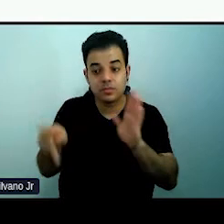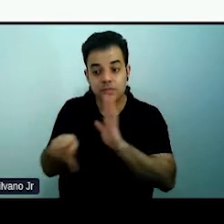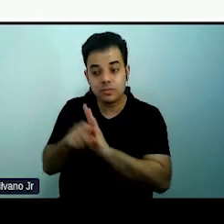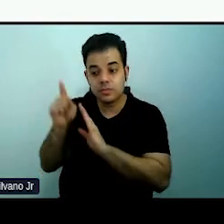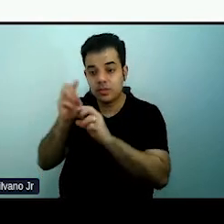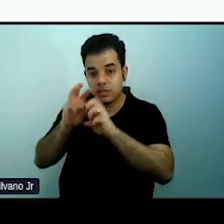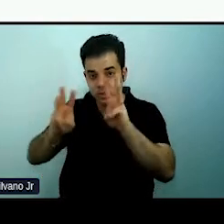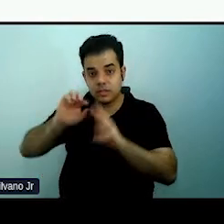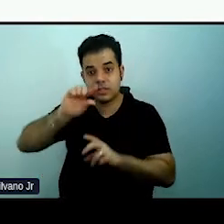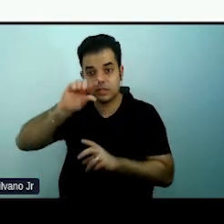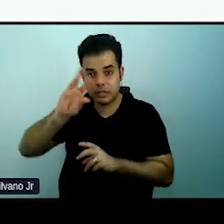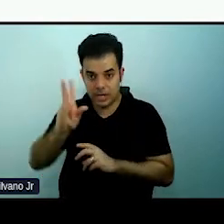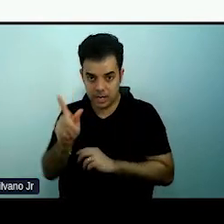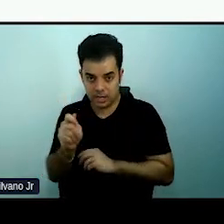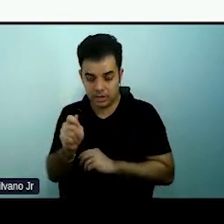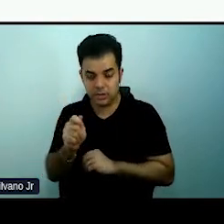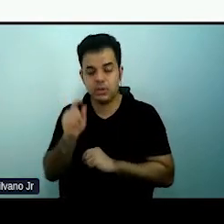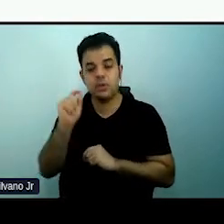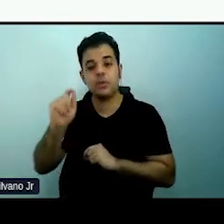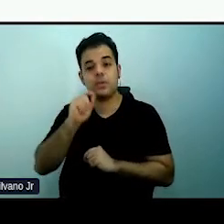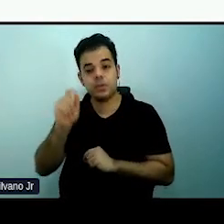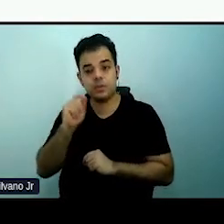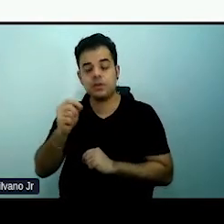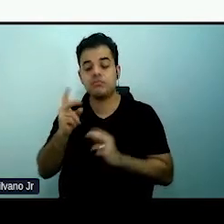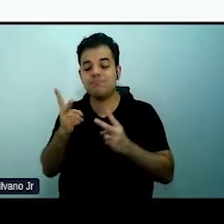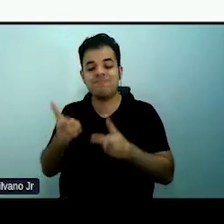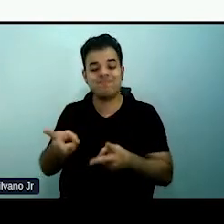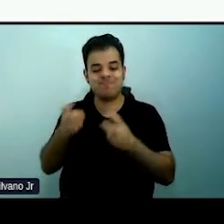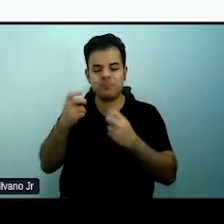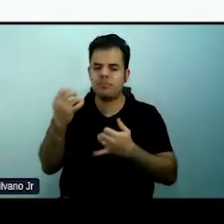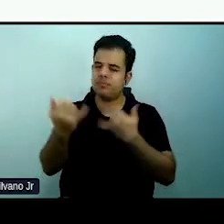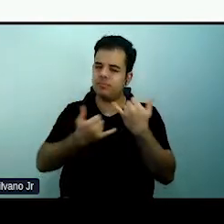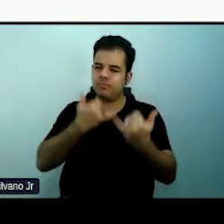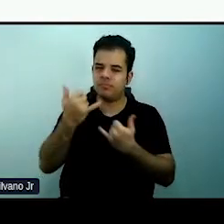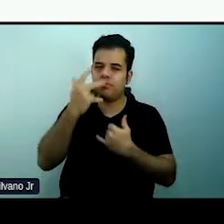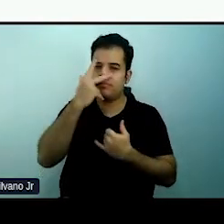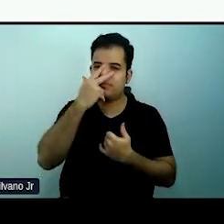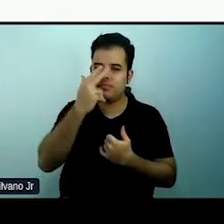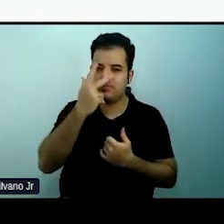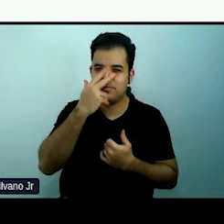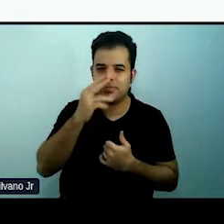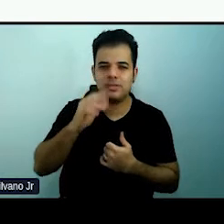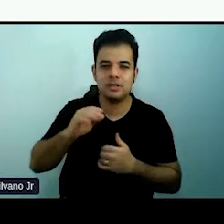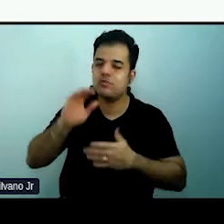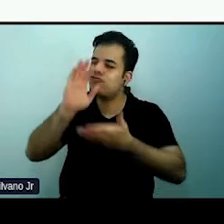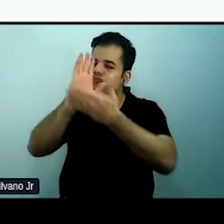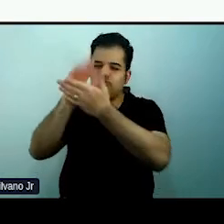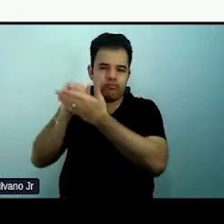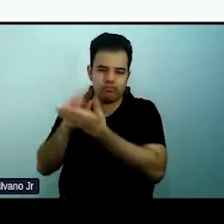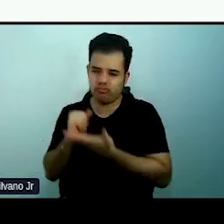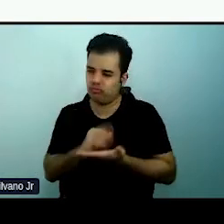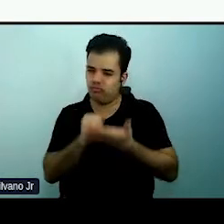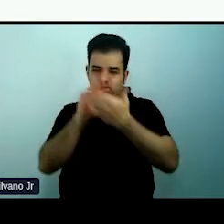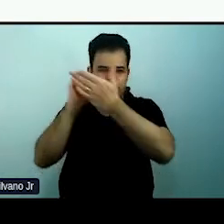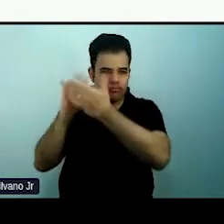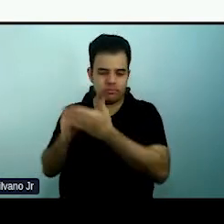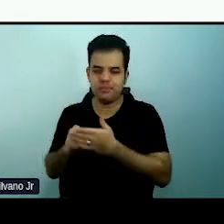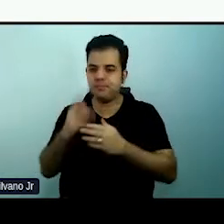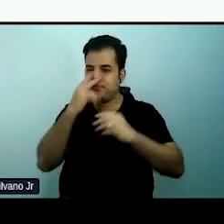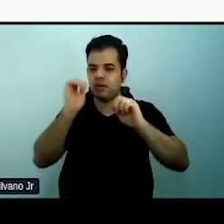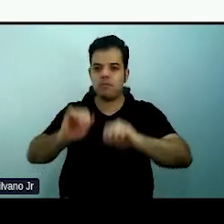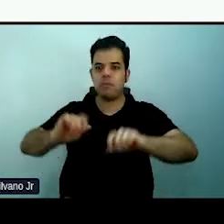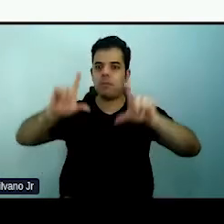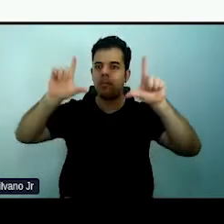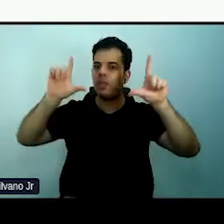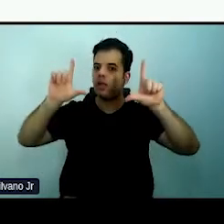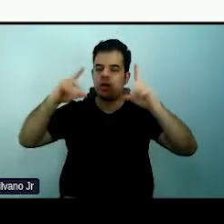Serasa, o que, que eu tenho feito, né? Eu brinco, estou tirando o mato alto, porque tem muita coisa no ar, e aí eu não dou